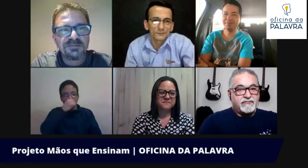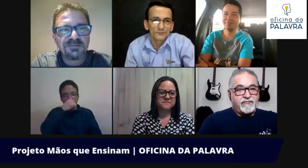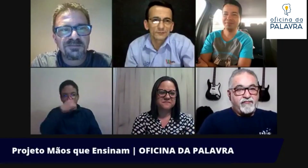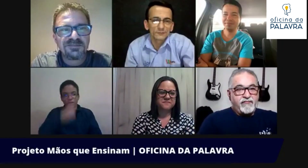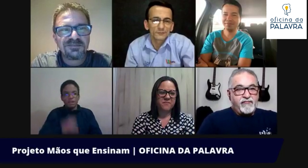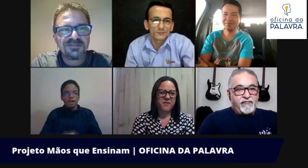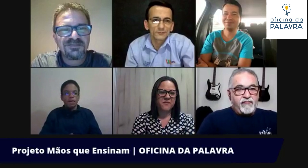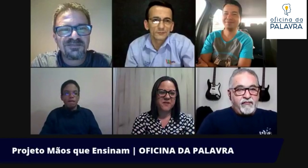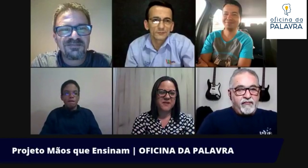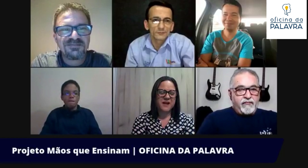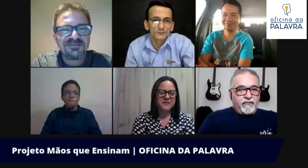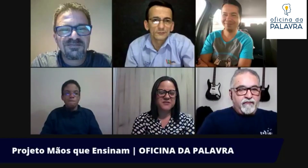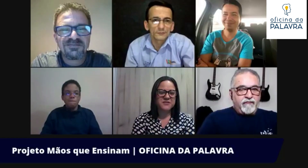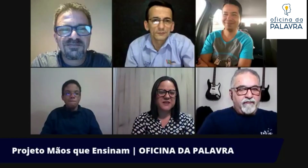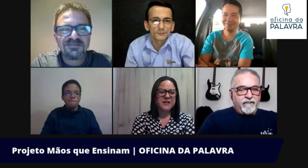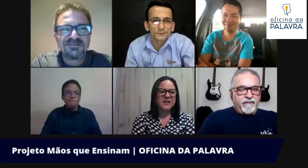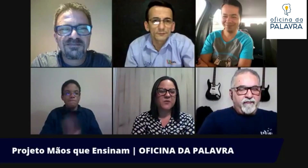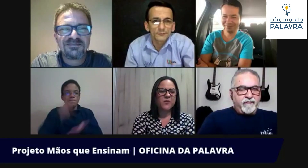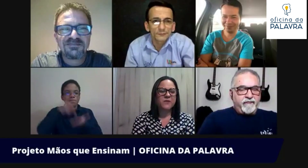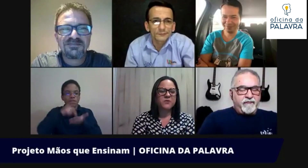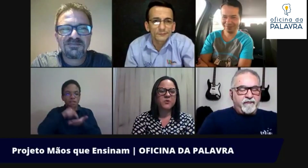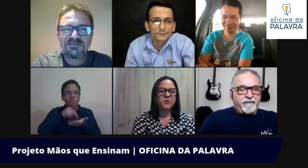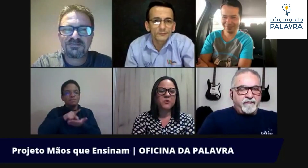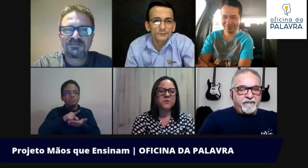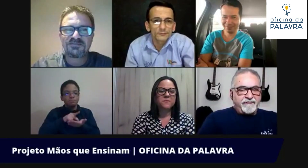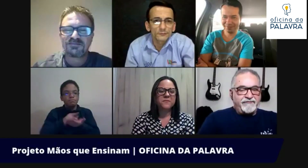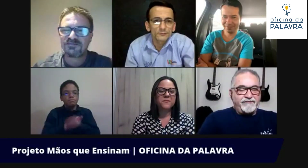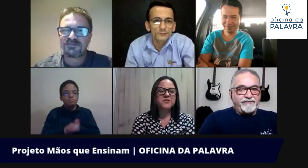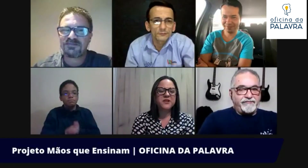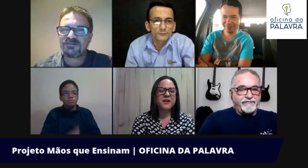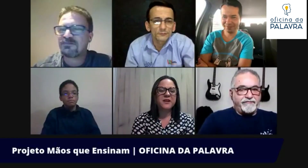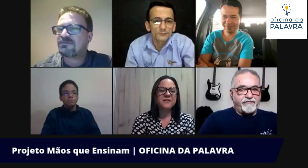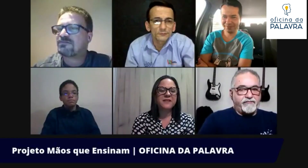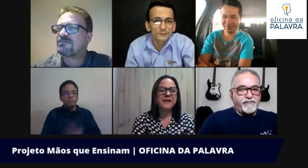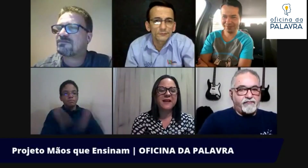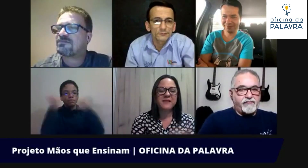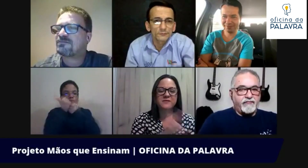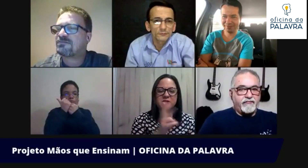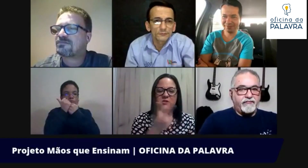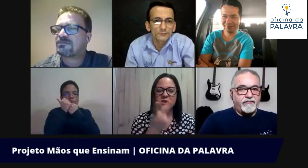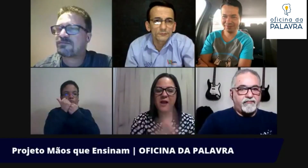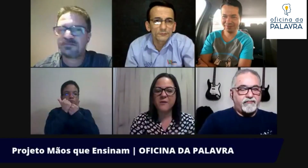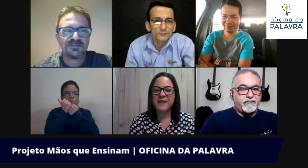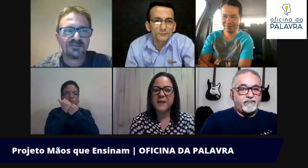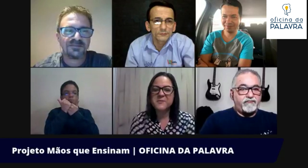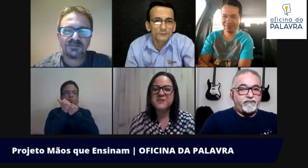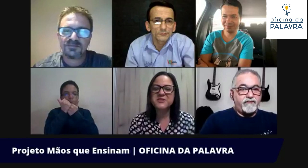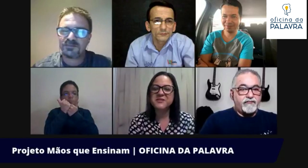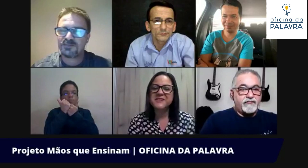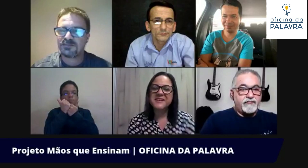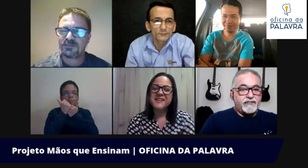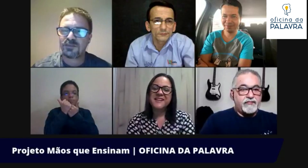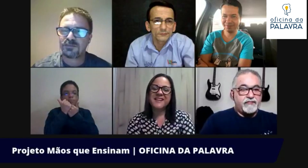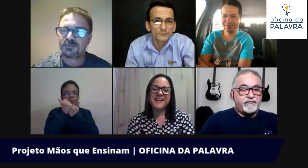estudar. Verdade. Quanto pedir aí, Leclerc, você trocar o